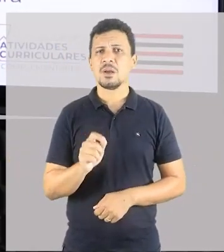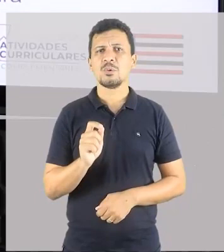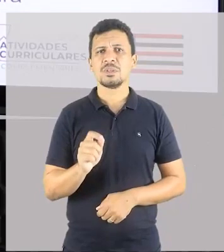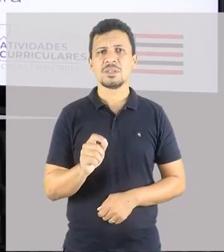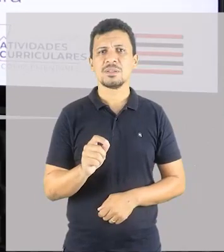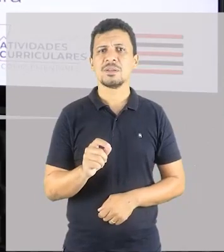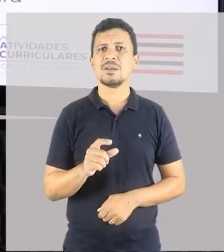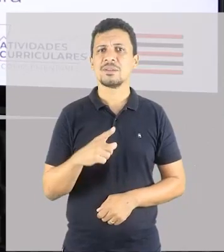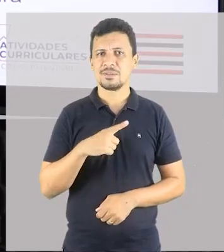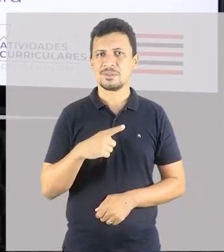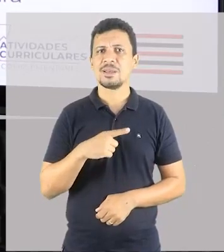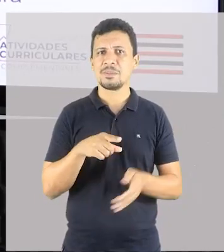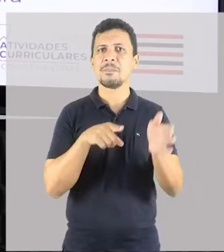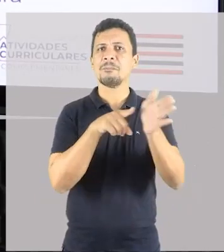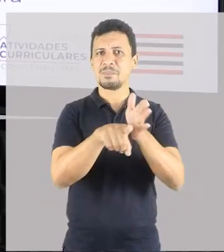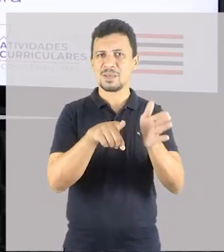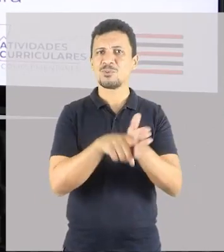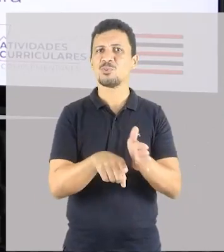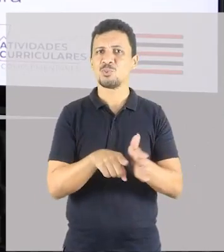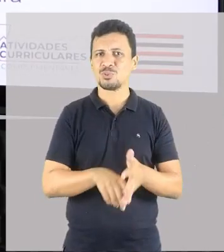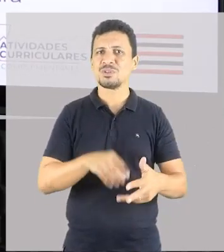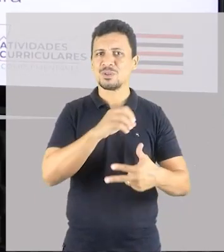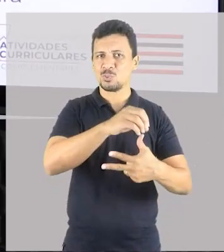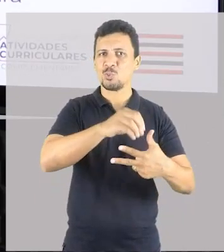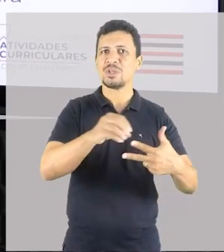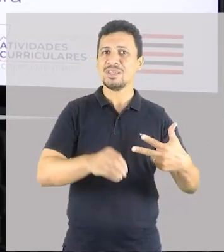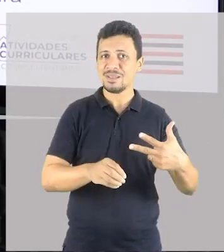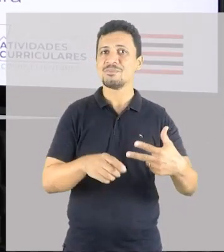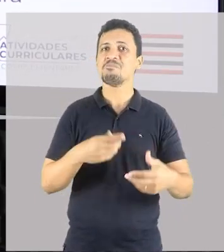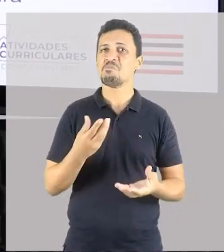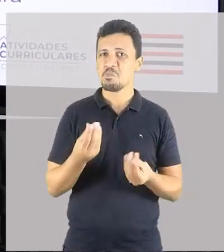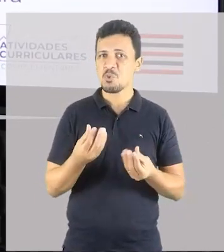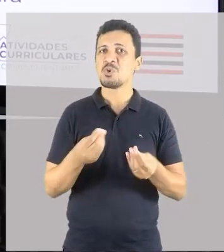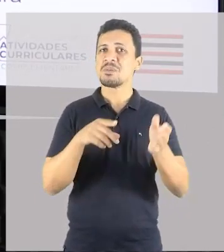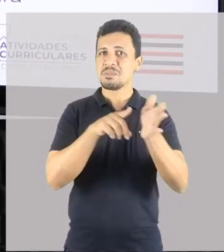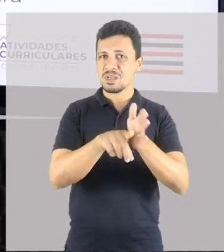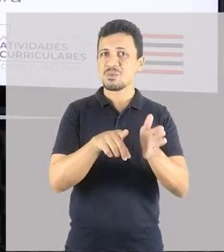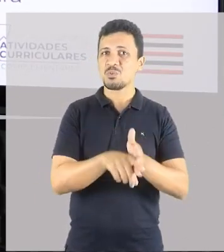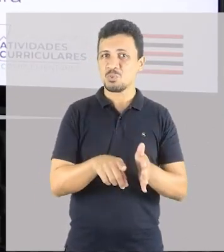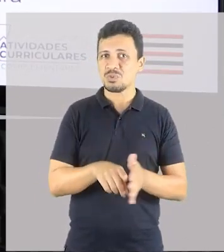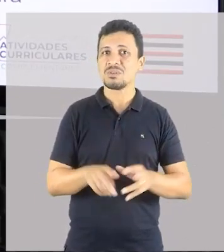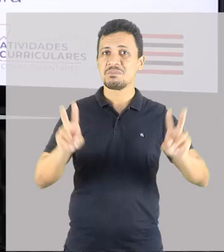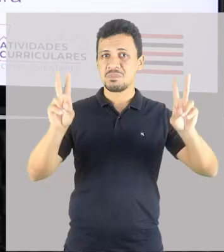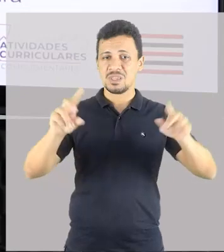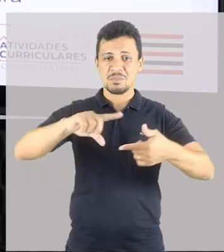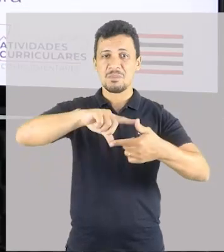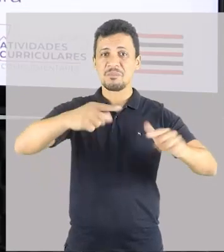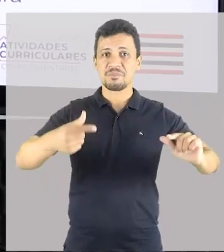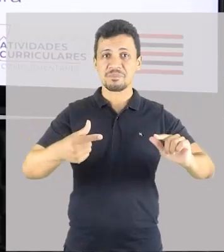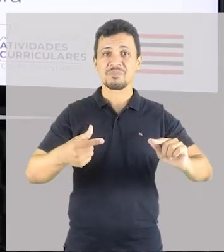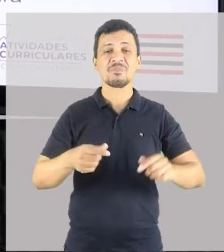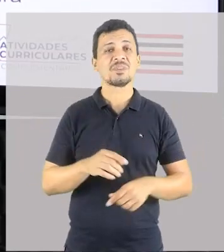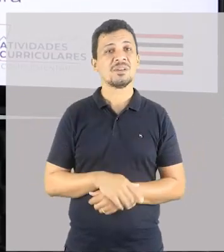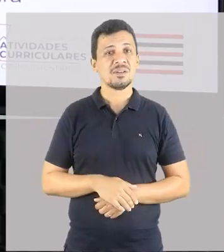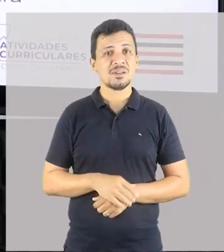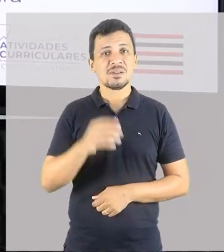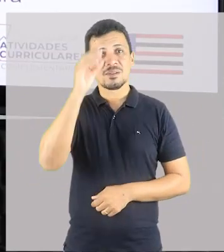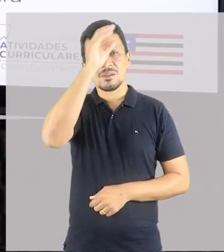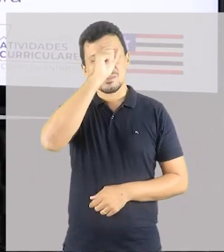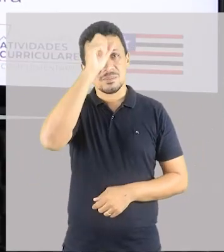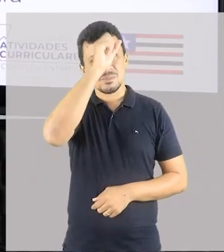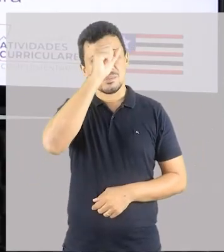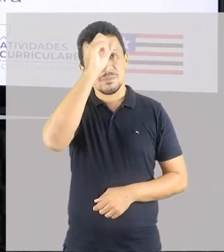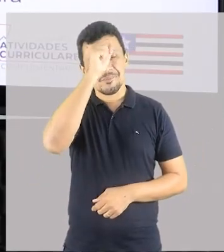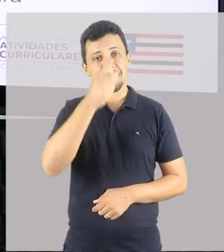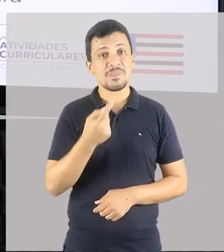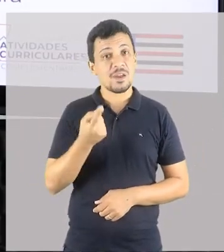situações mais exigidas na prova do Enem, em relação à literatura. Então, é bom que você atente, observe aí as